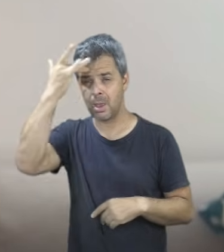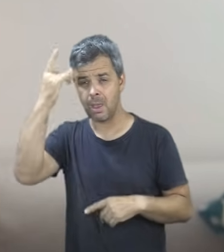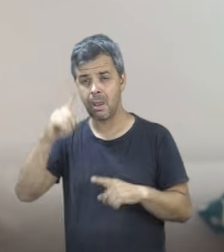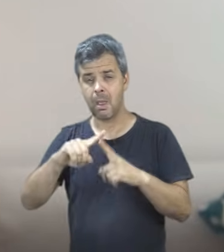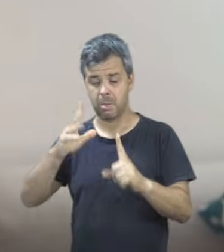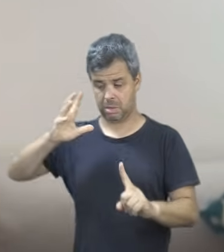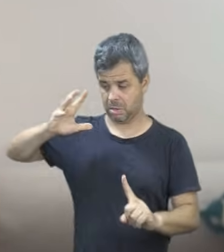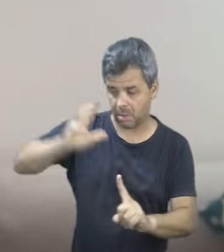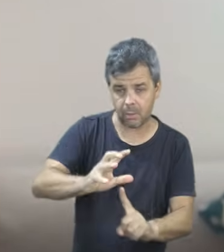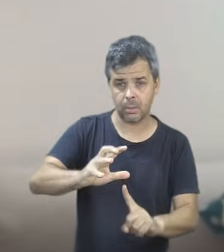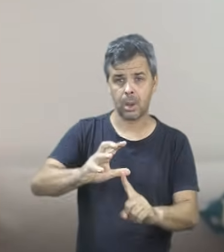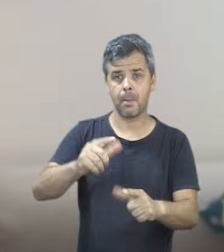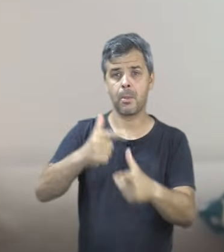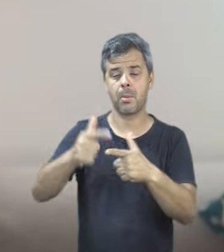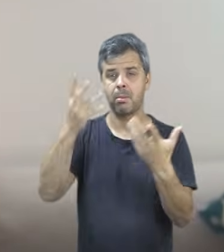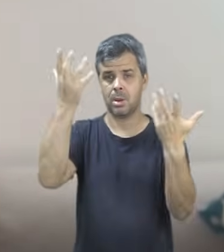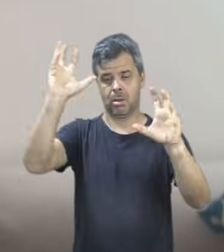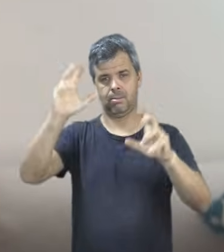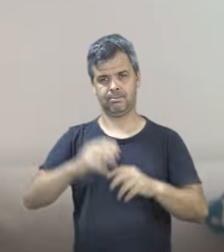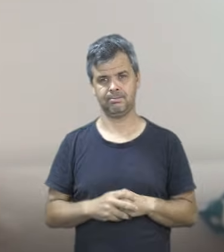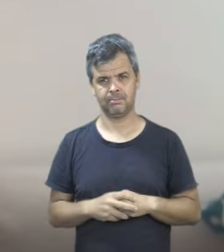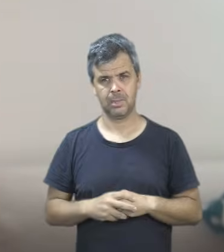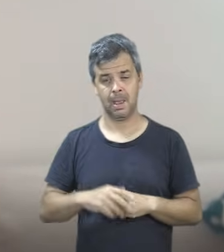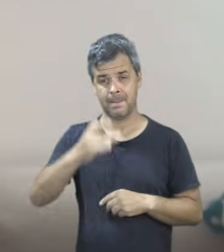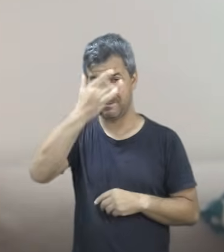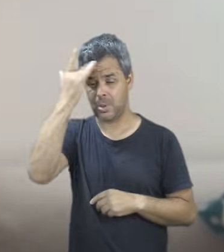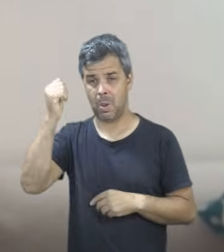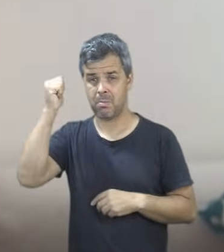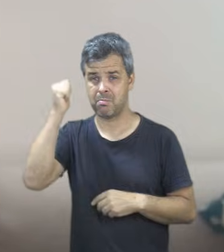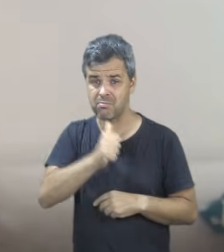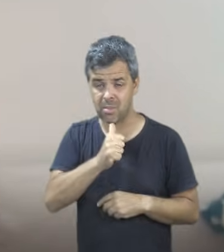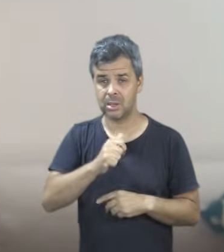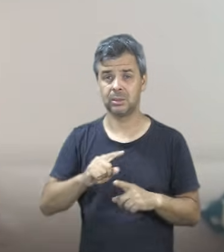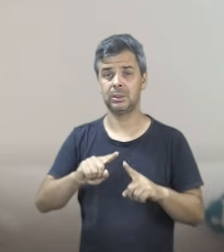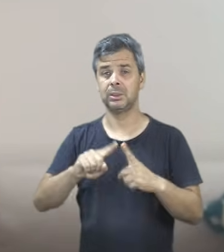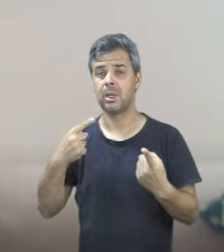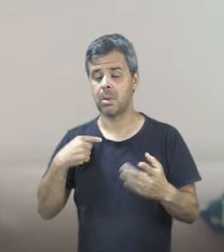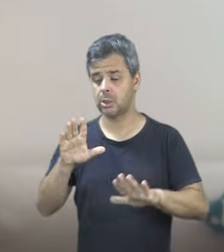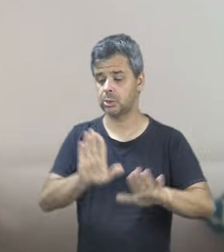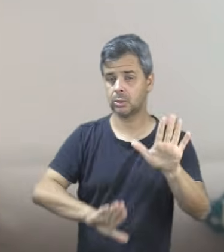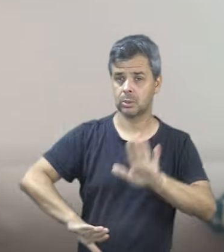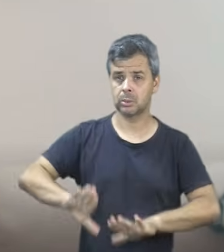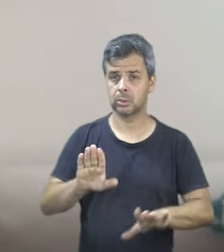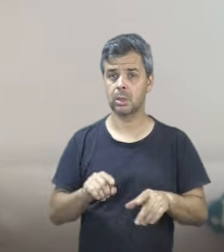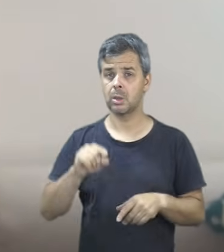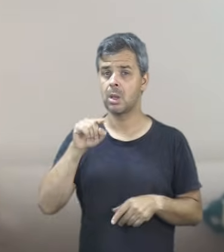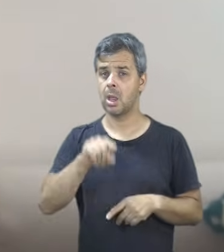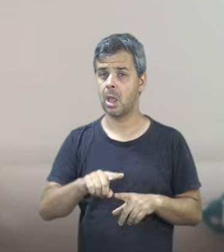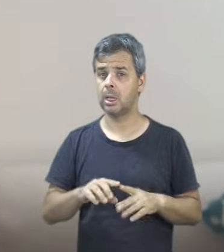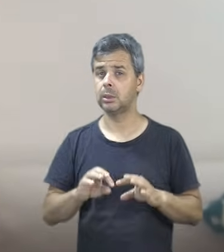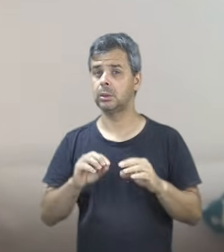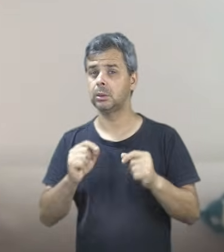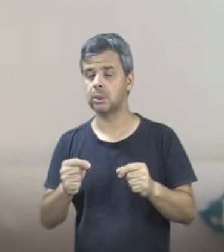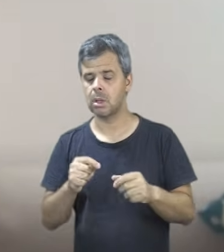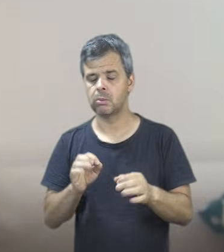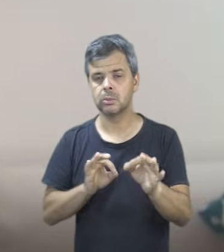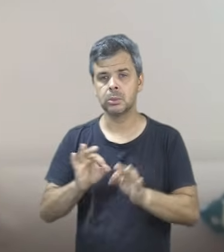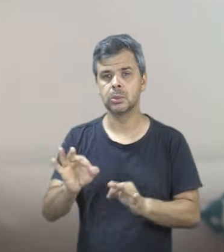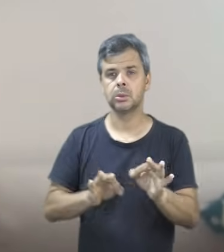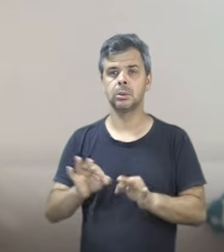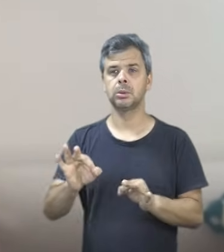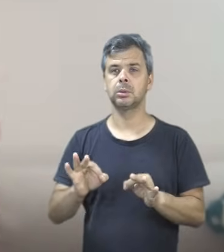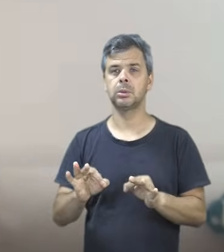mais afetadas pela crise climática e são as pessoas também que mais cuidam e estão ali